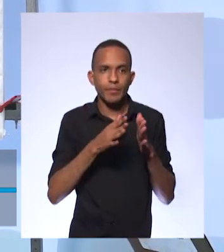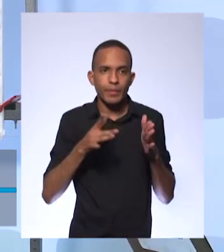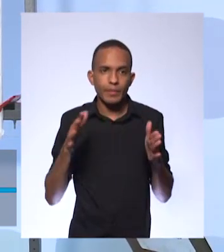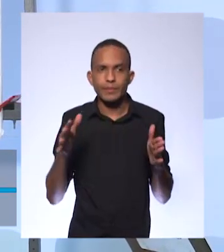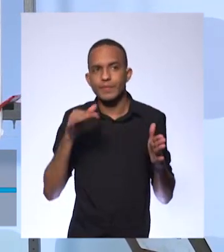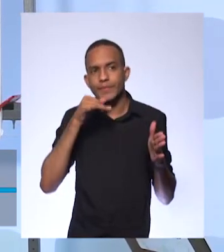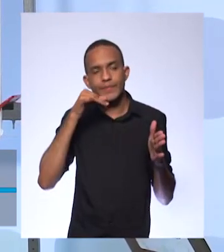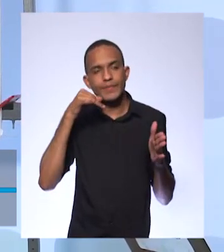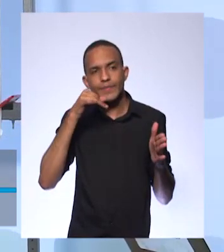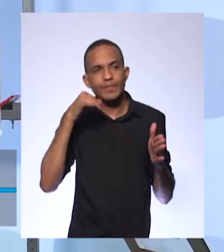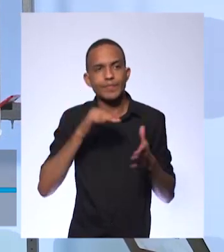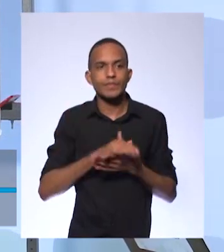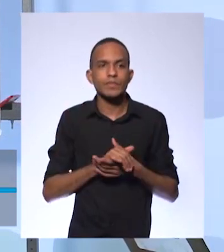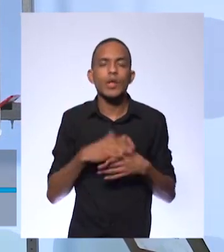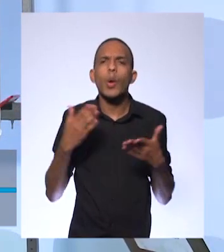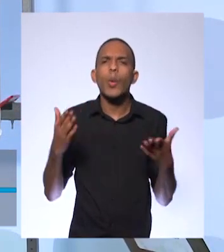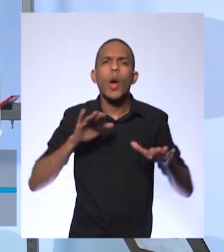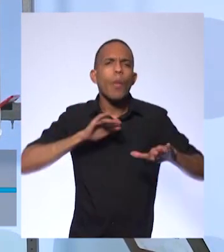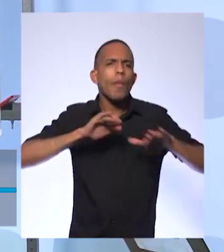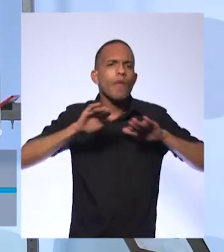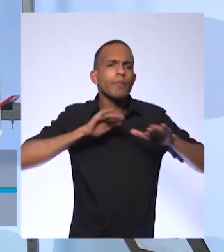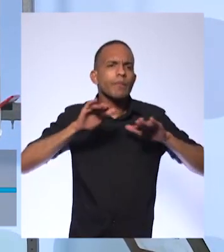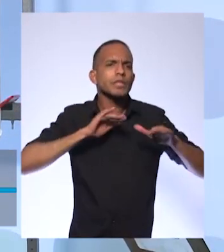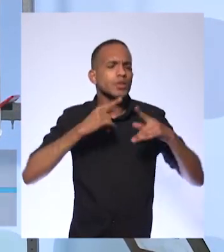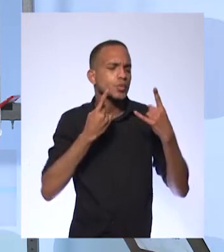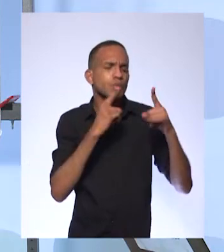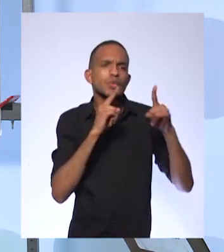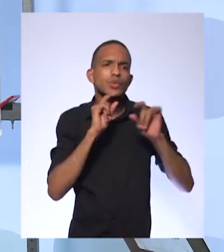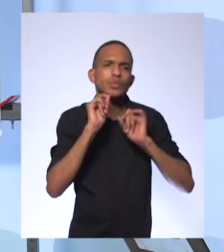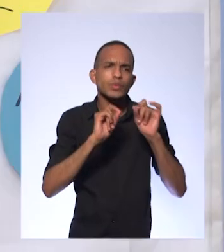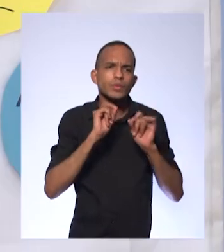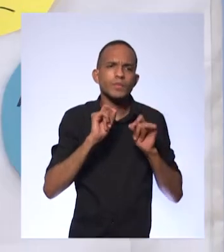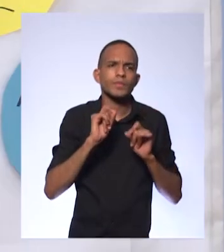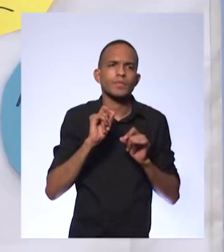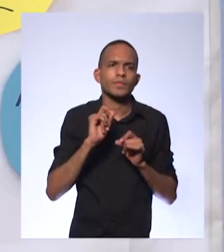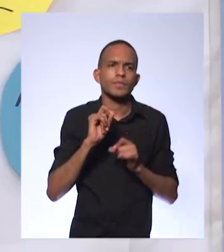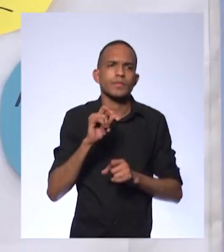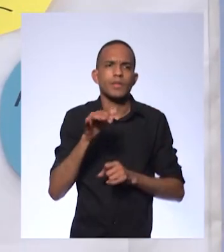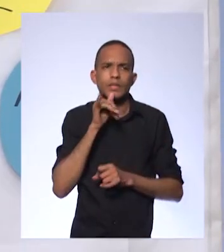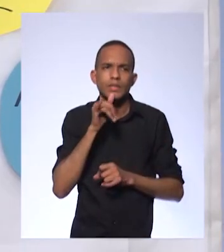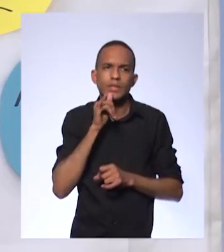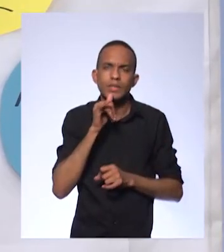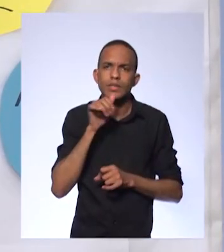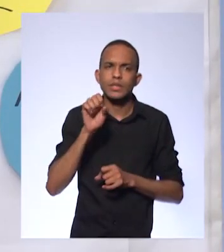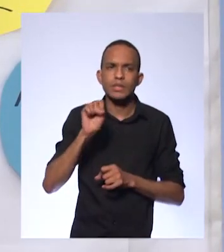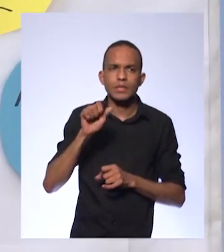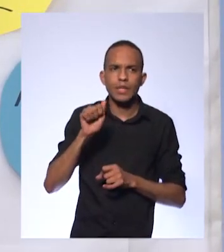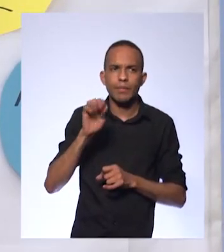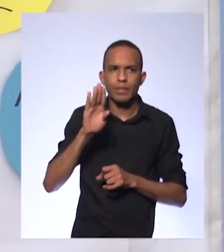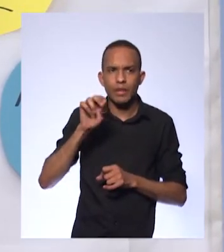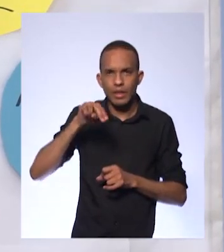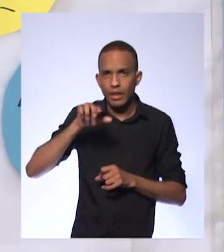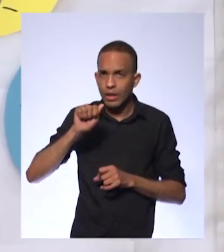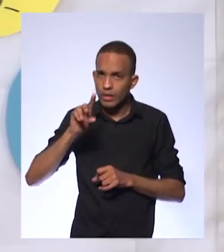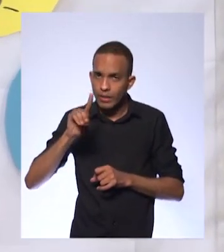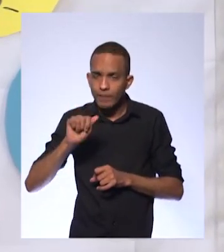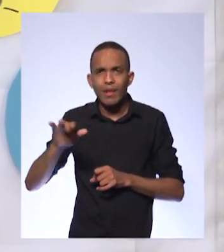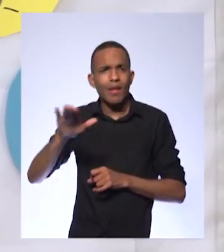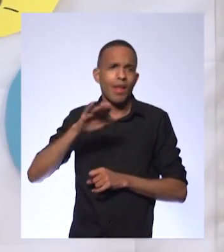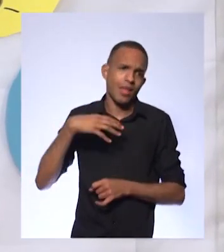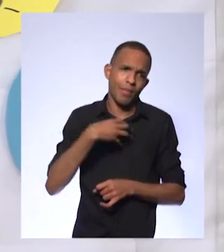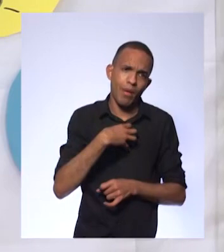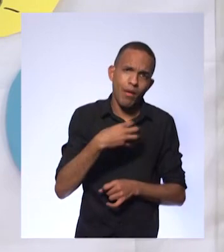regencial. E quais são os movimentos de contestação? Olha aqui, eu falei para vocês nas últimas aulas, ó. Sabinada, que aconteceu